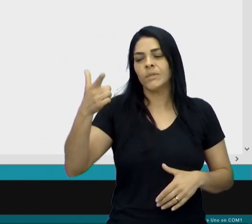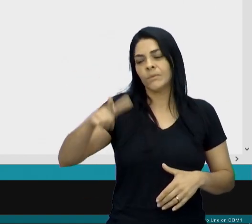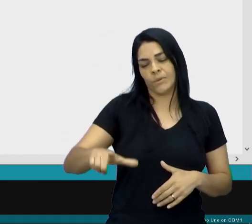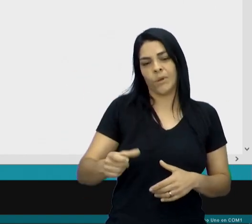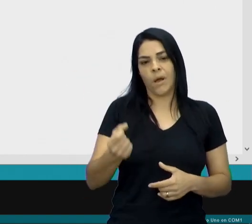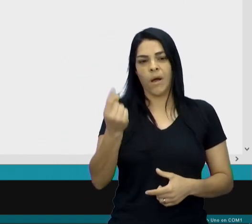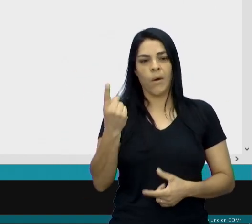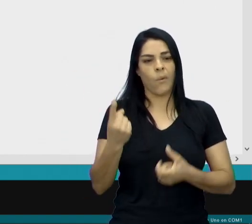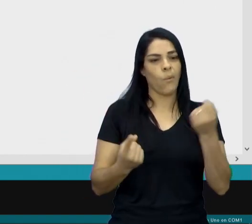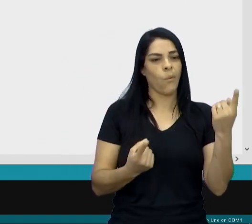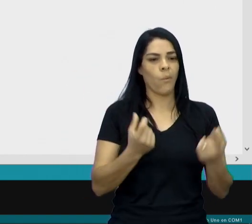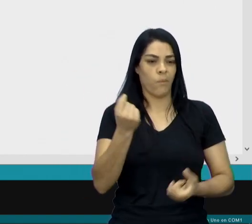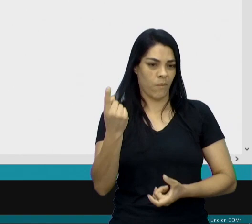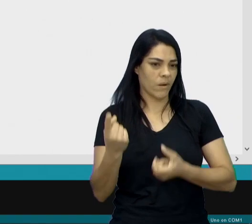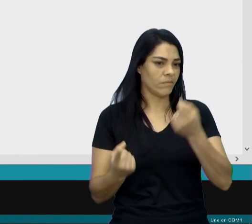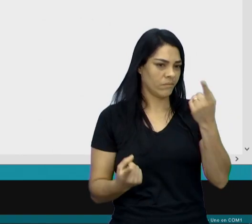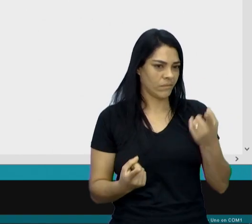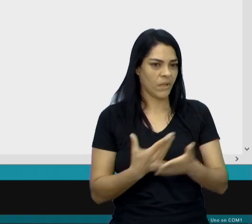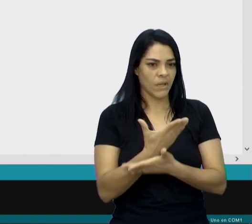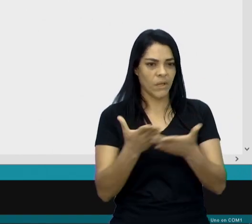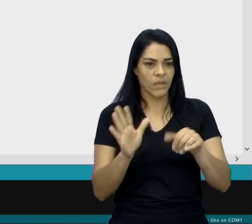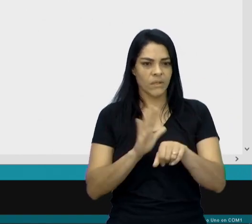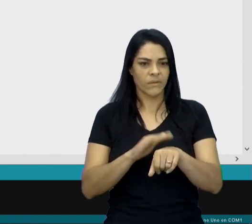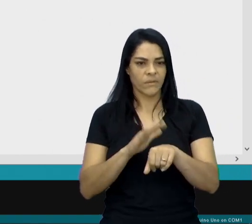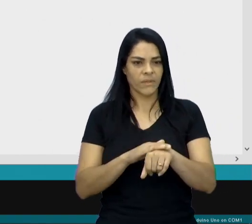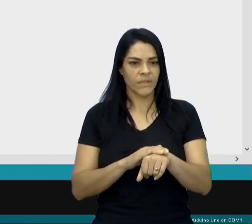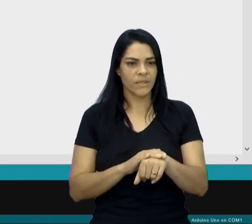repetições. Dá uma olhadinha, ó. Nós vamos fazer